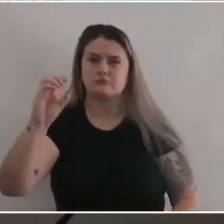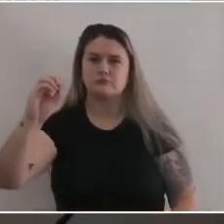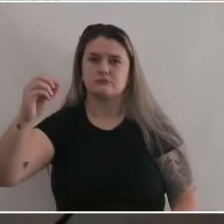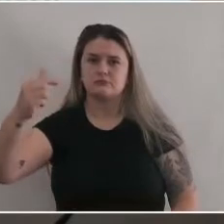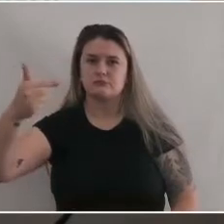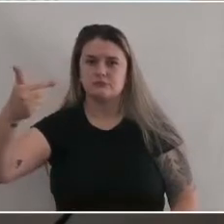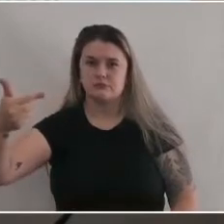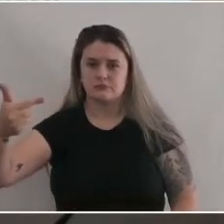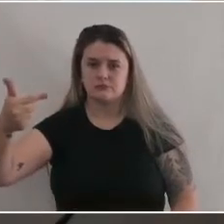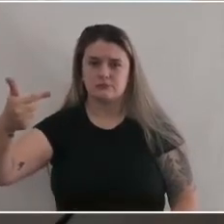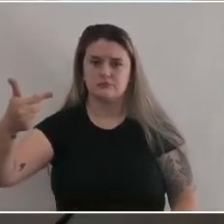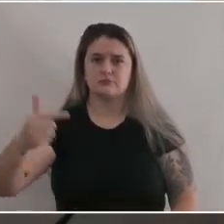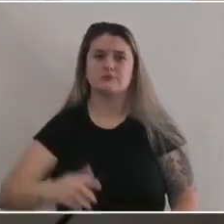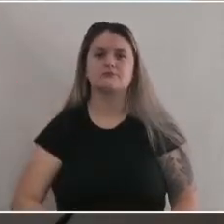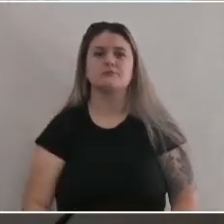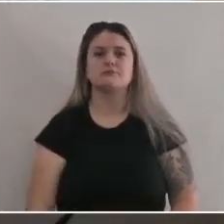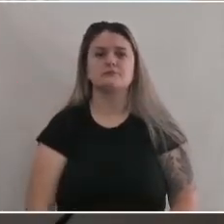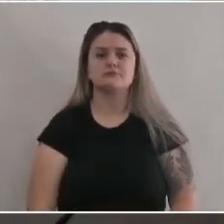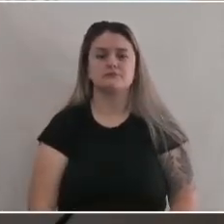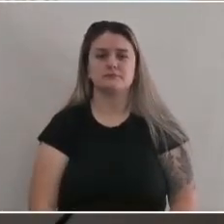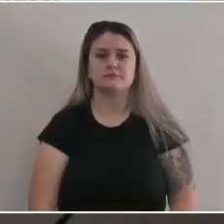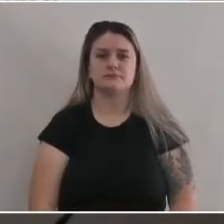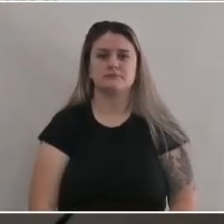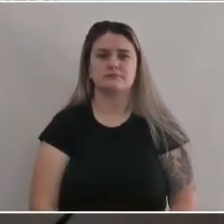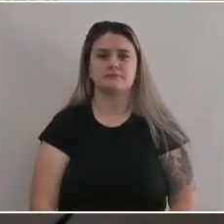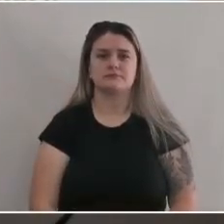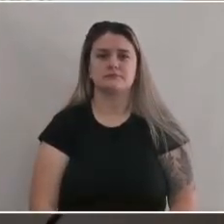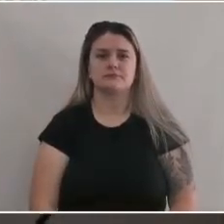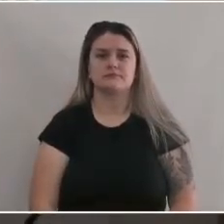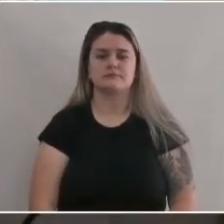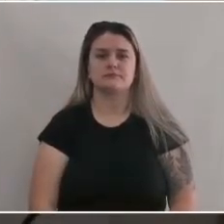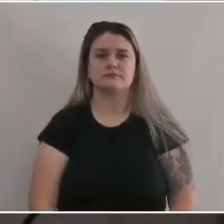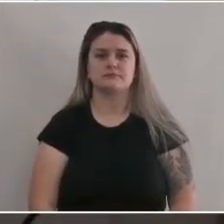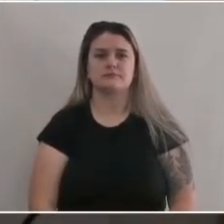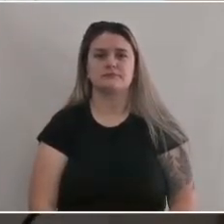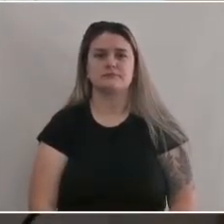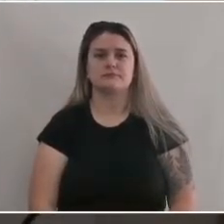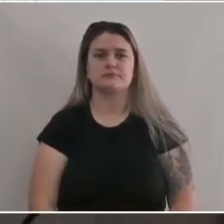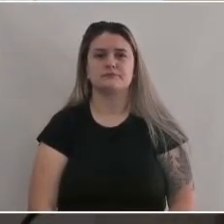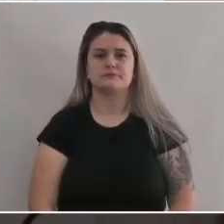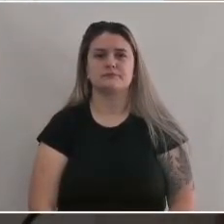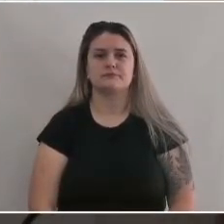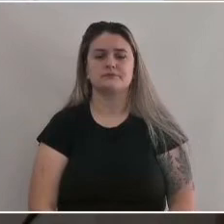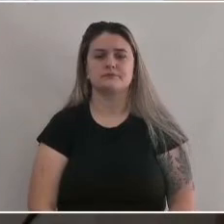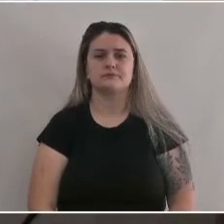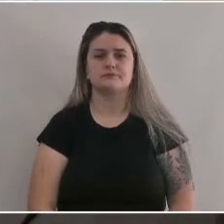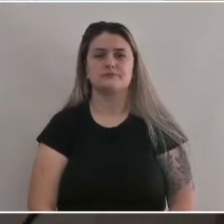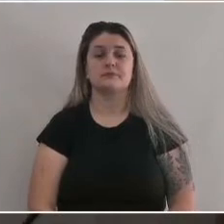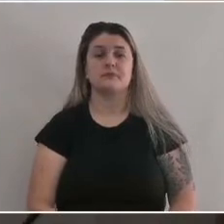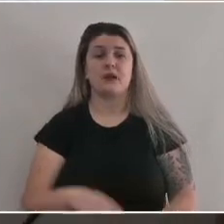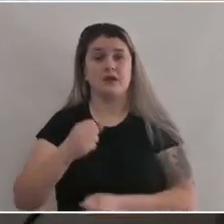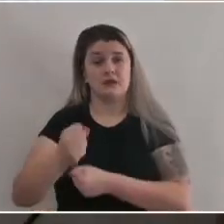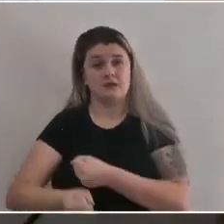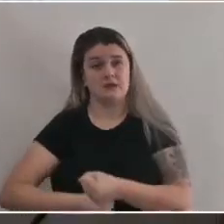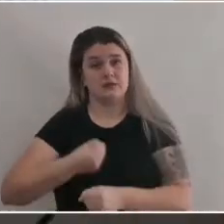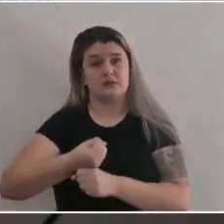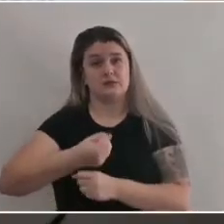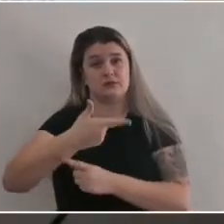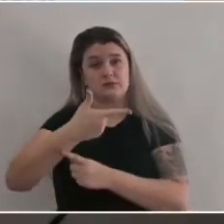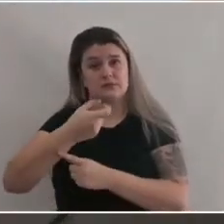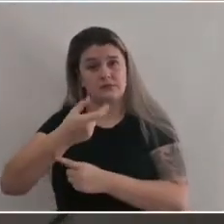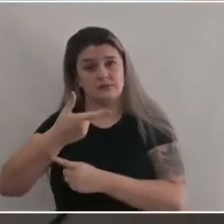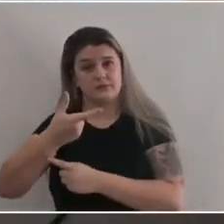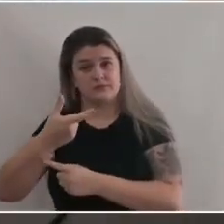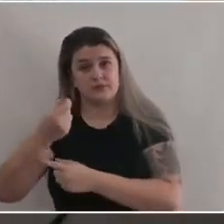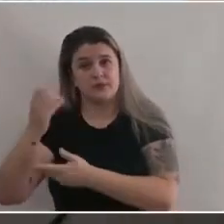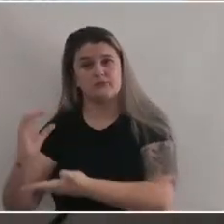52,02% do orçamento de 5.100.000 que foi repassado ao Legislativo. E no exercício de 2020,